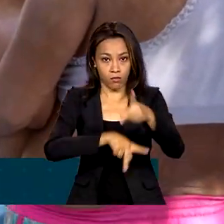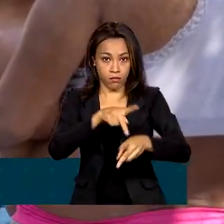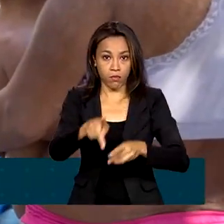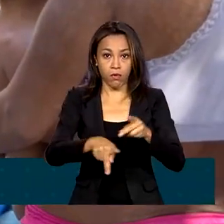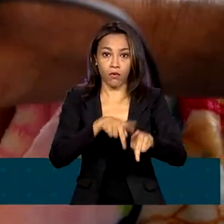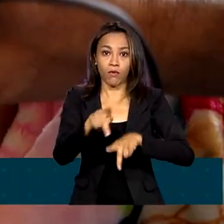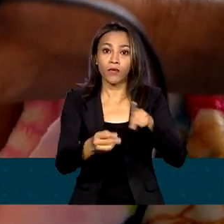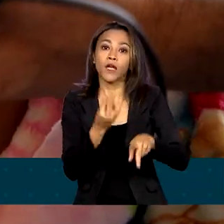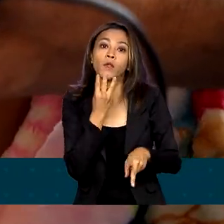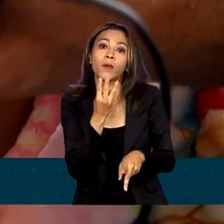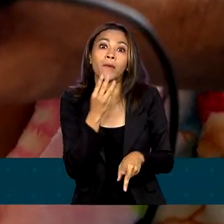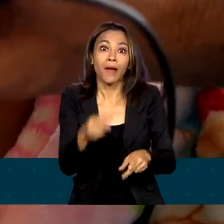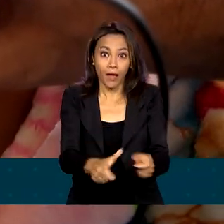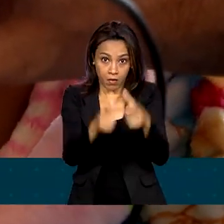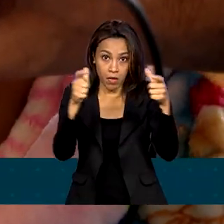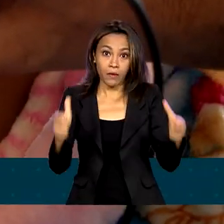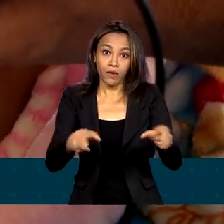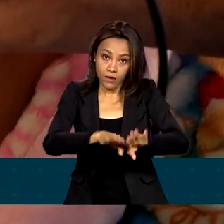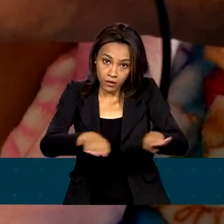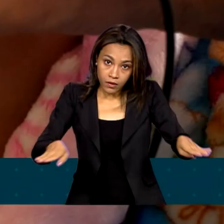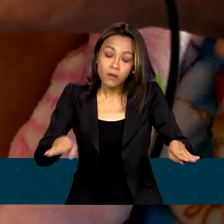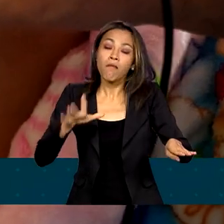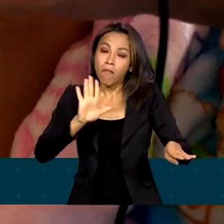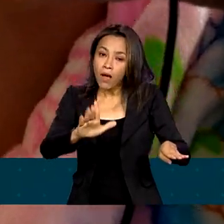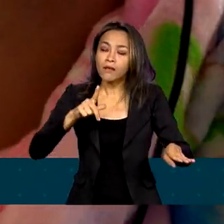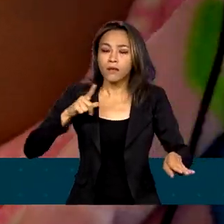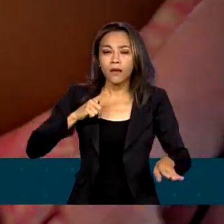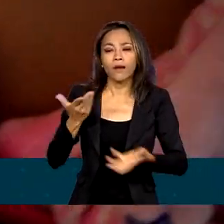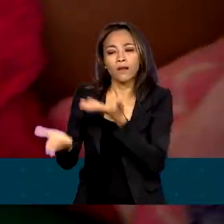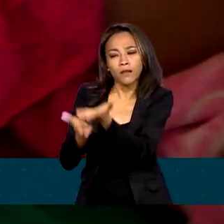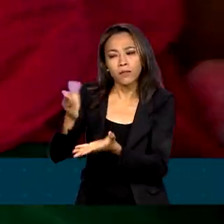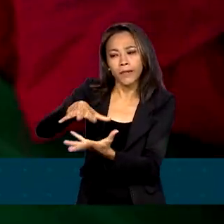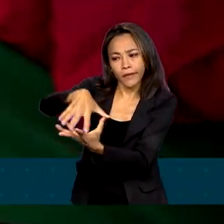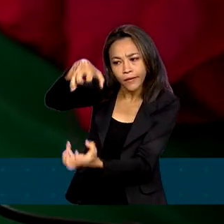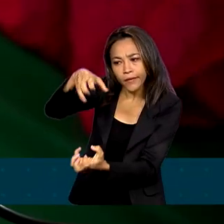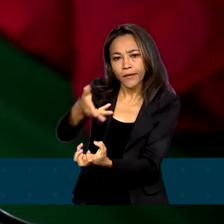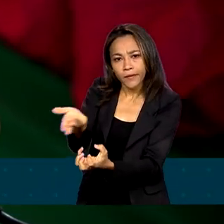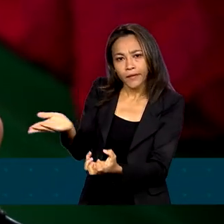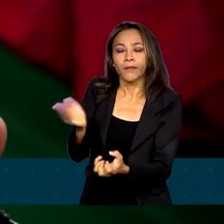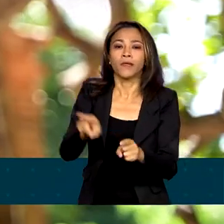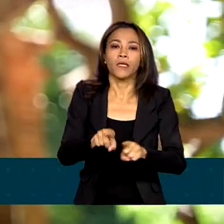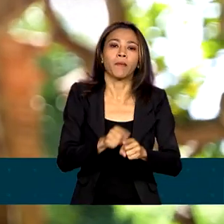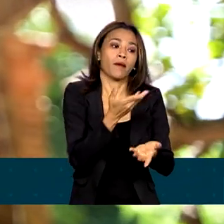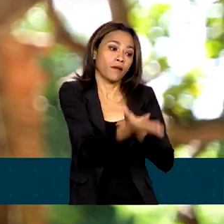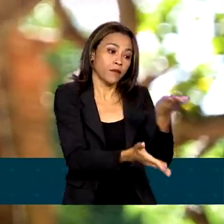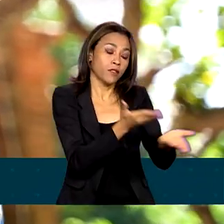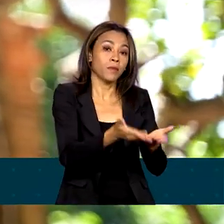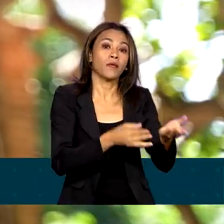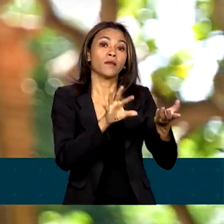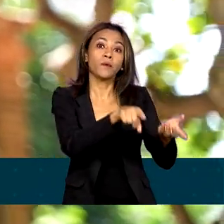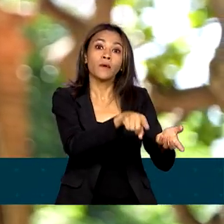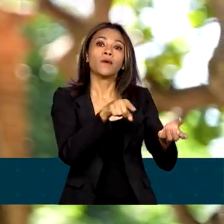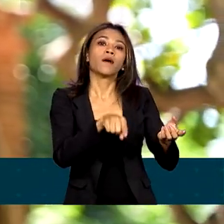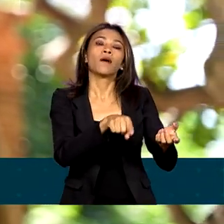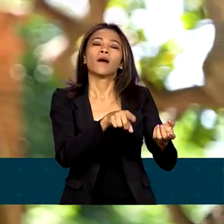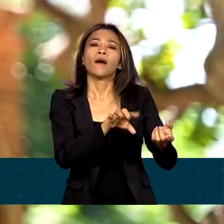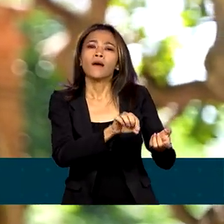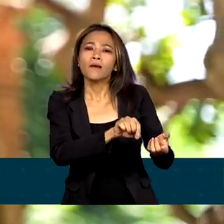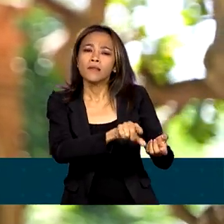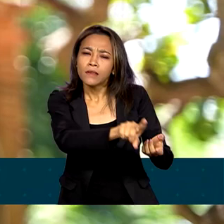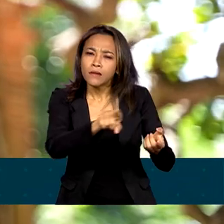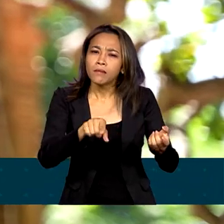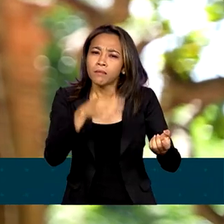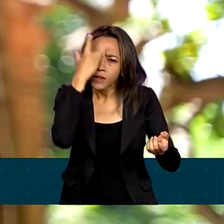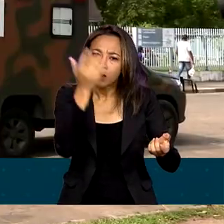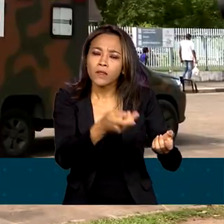são a maioria, mas também há o atendimento de idosos e gestantes. Exames são realizados e os casos mais graves são encaminhados para